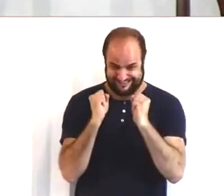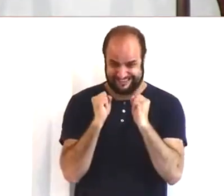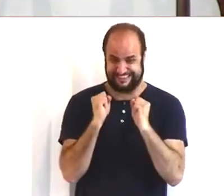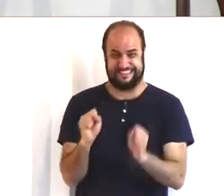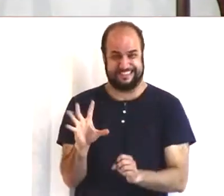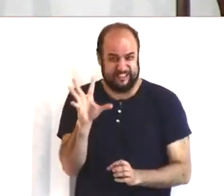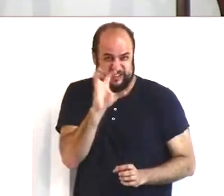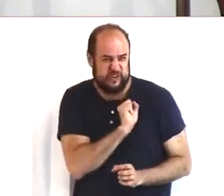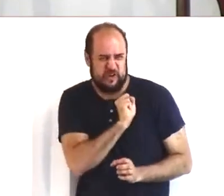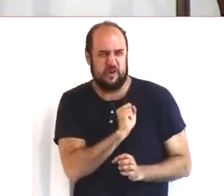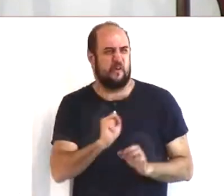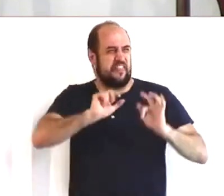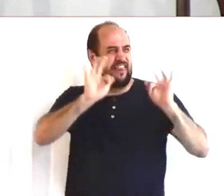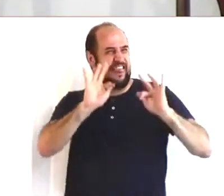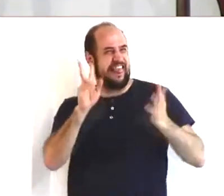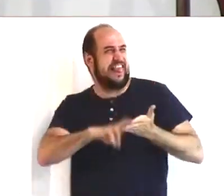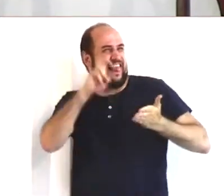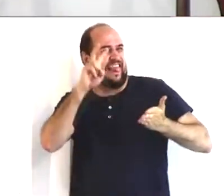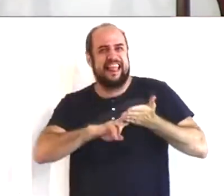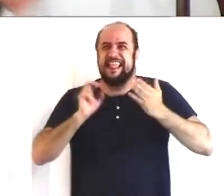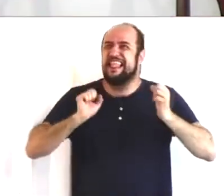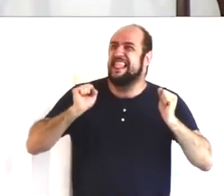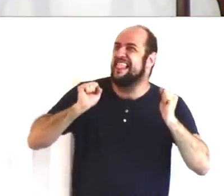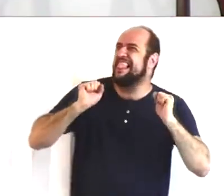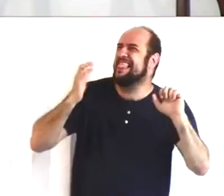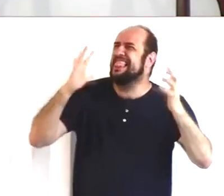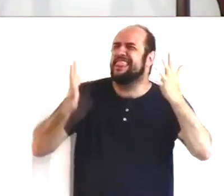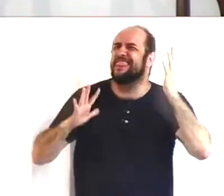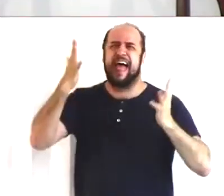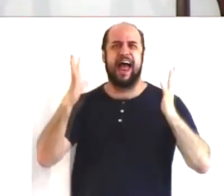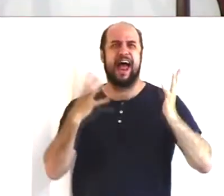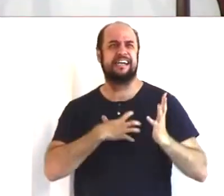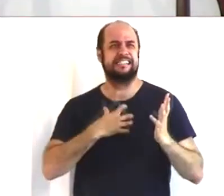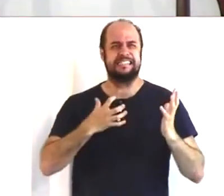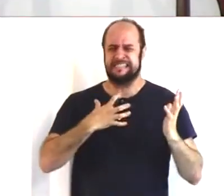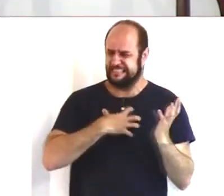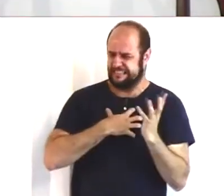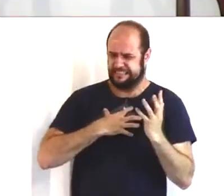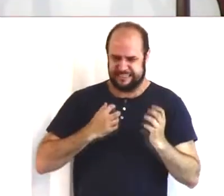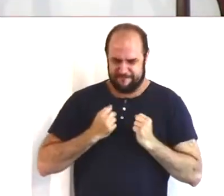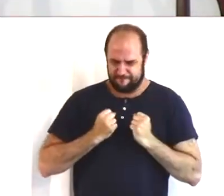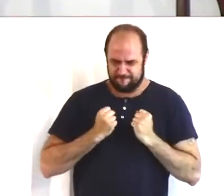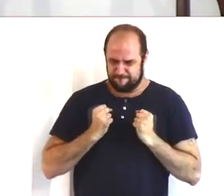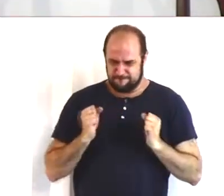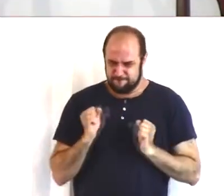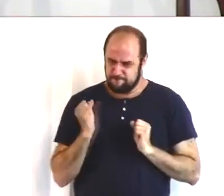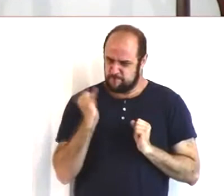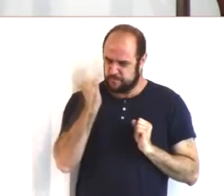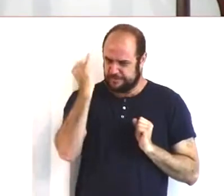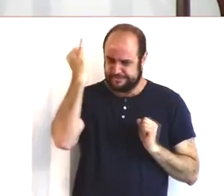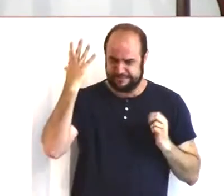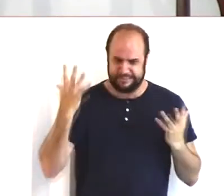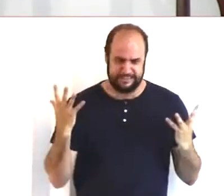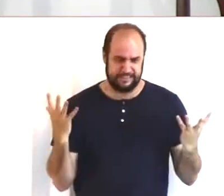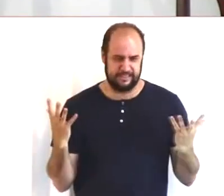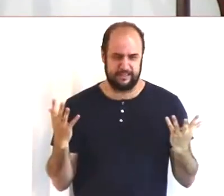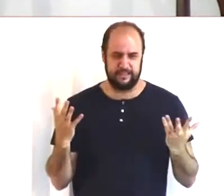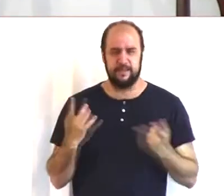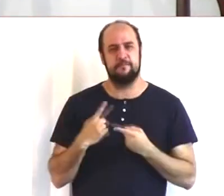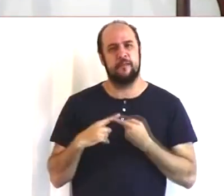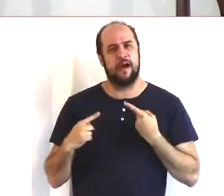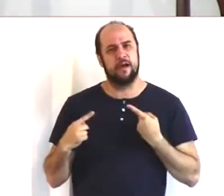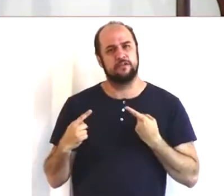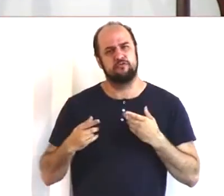vibrante, ele fica realmente tomado de um espírito, de uma energia importante. Mas por que com o passar